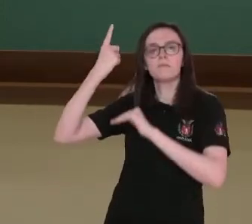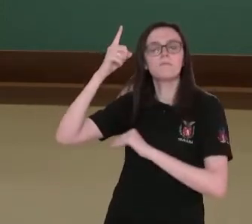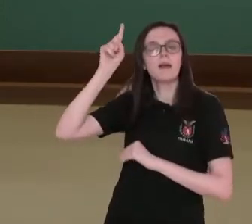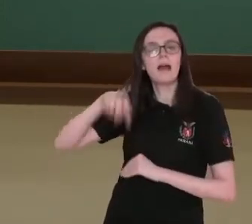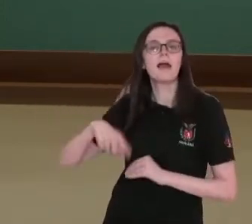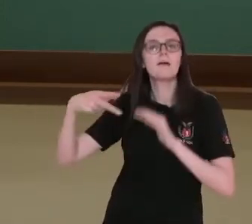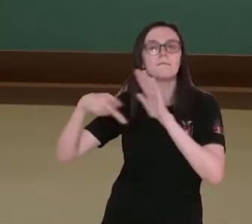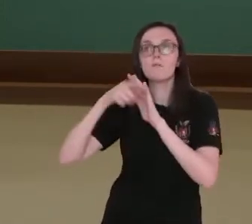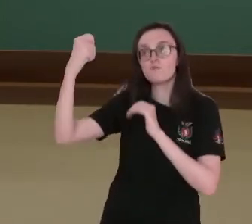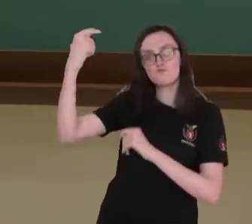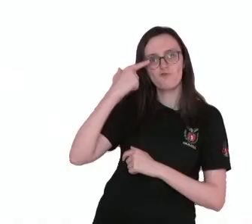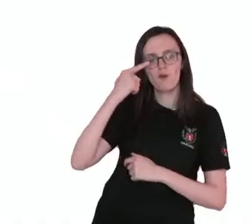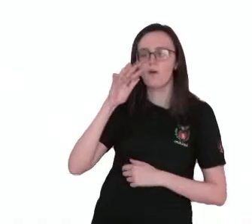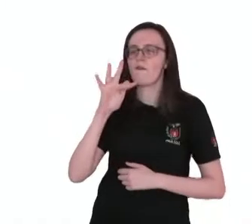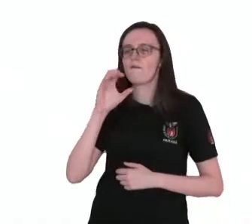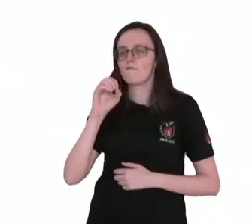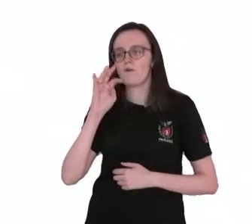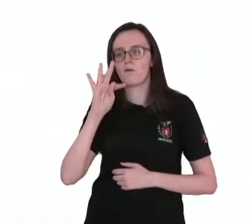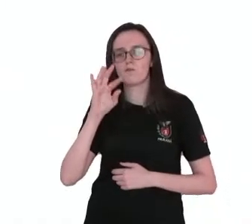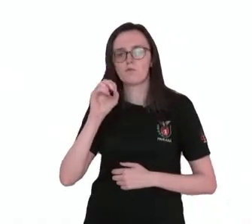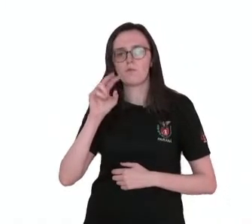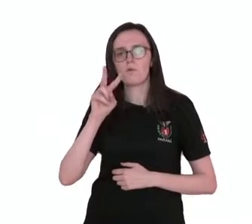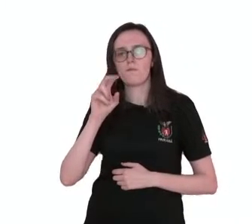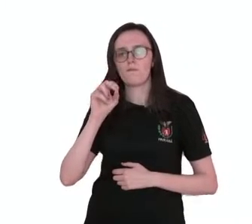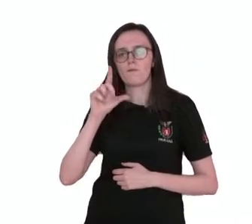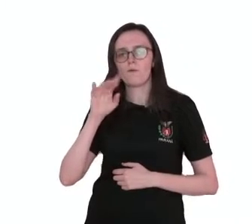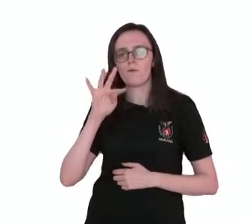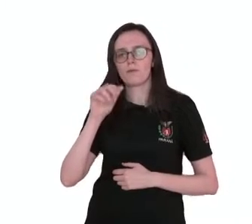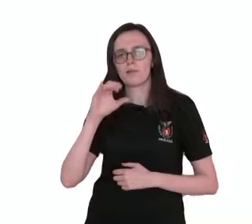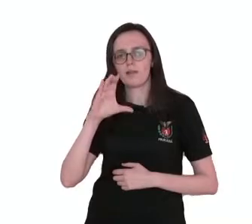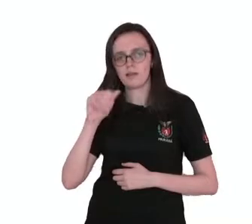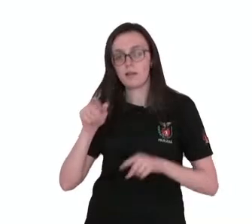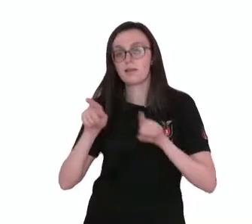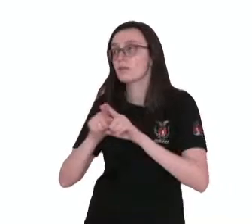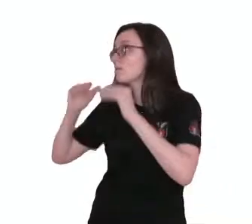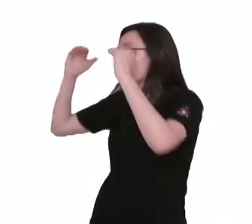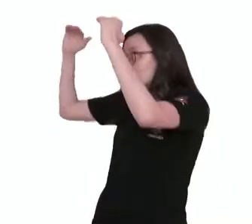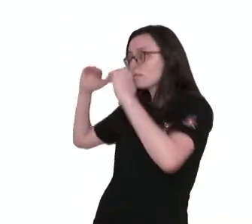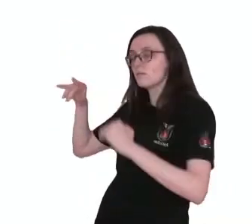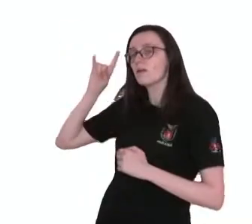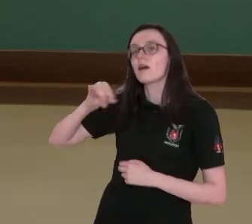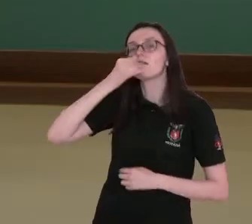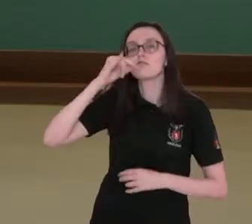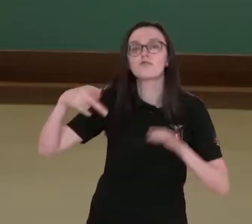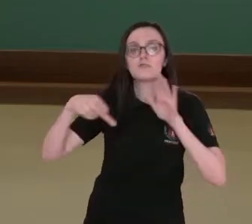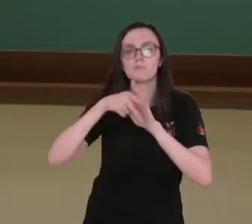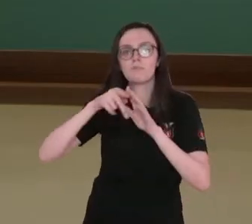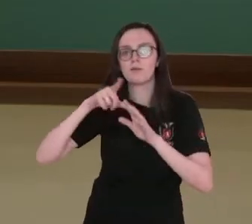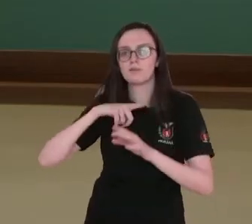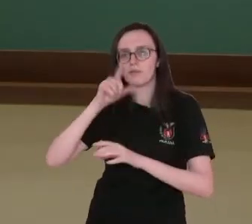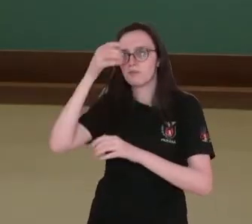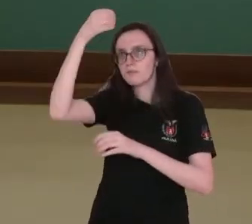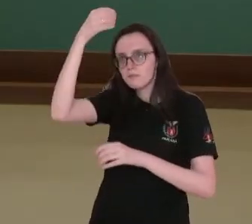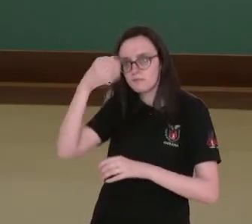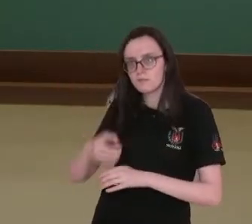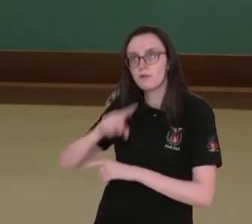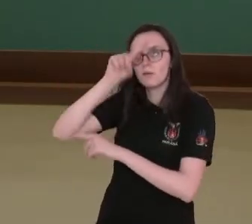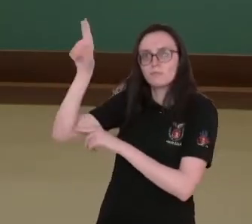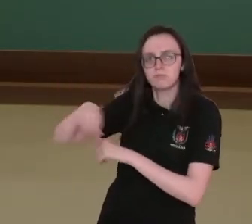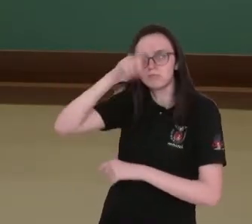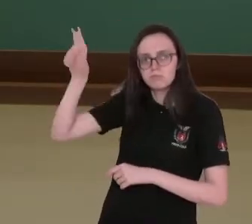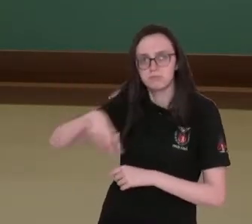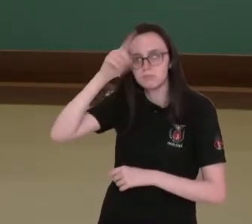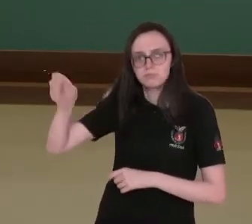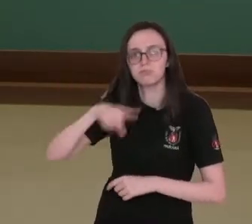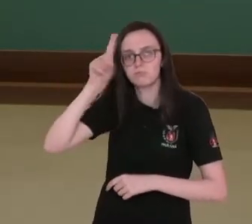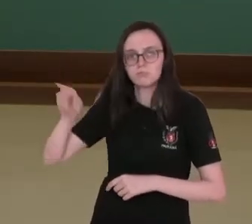placas fotovoltaicas. Nós temos uma usina eólica que utiliza o movimento dos ventos, a